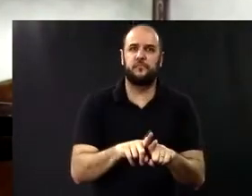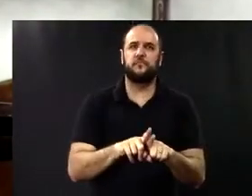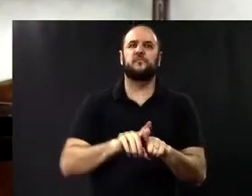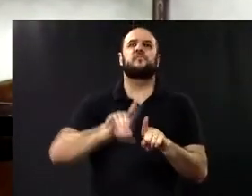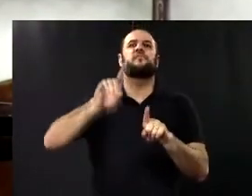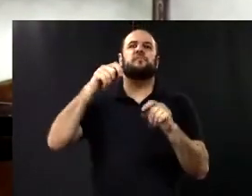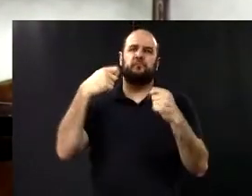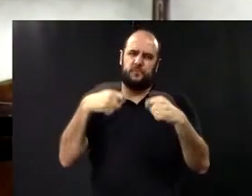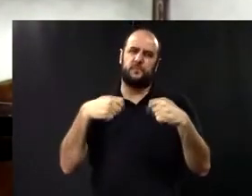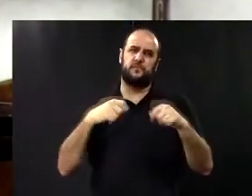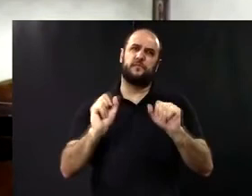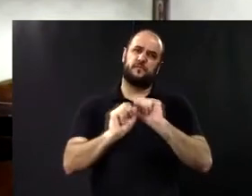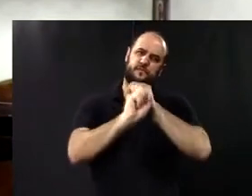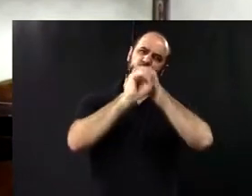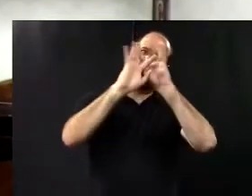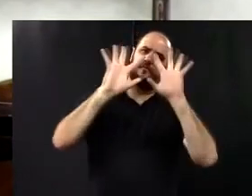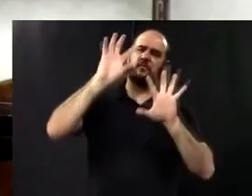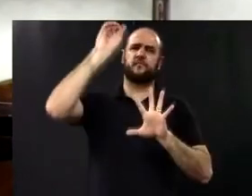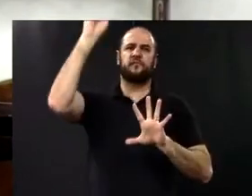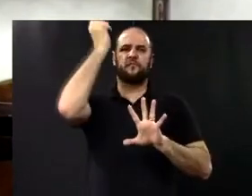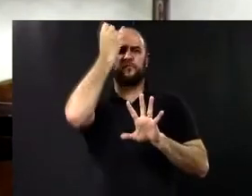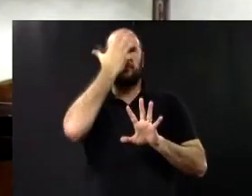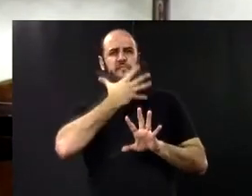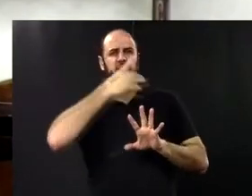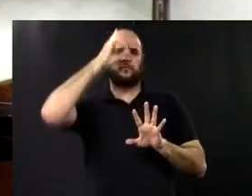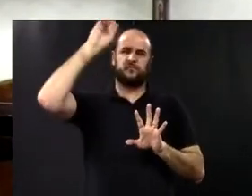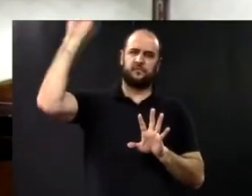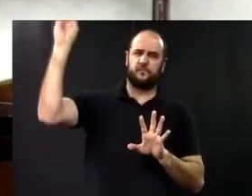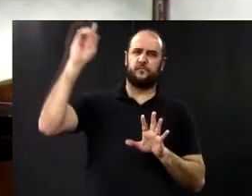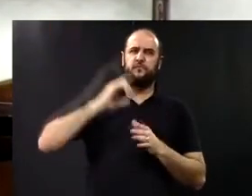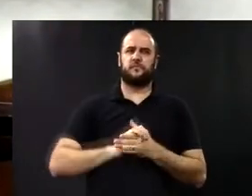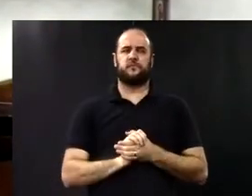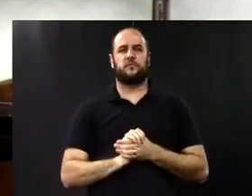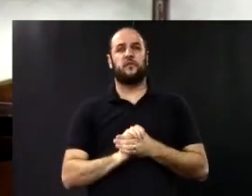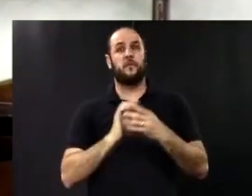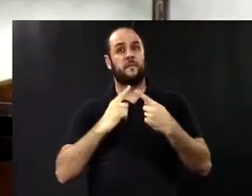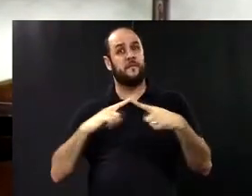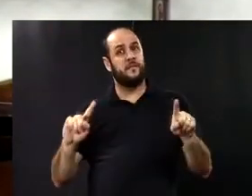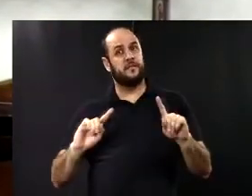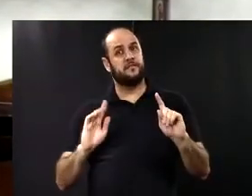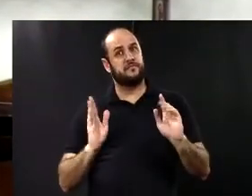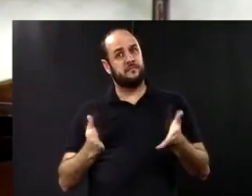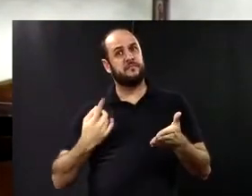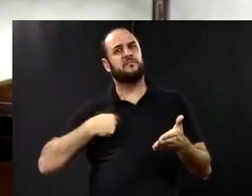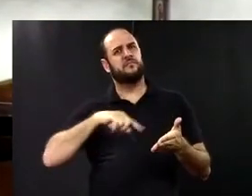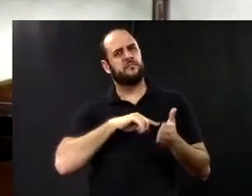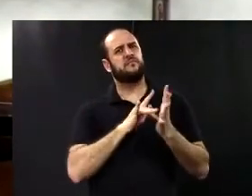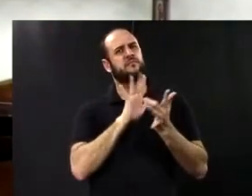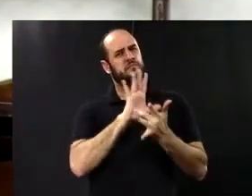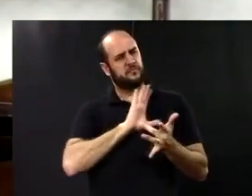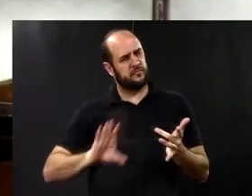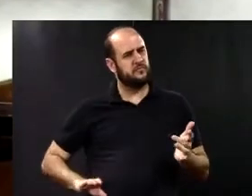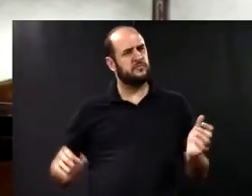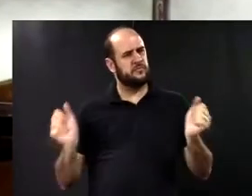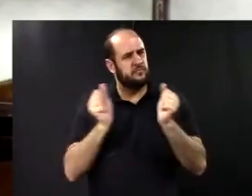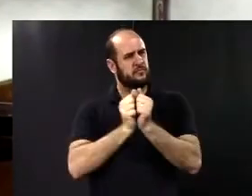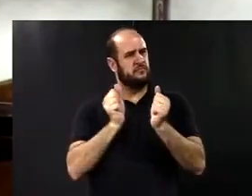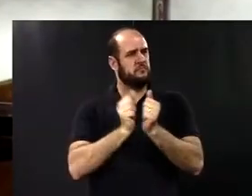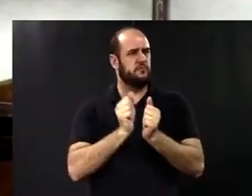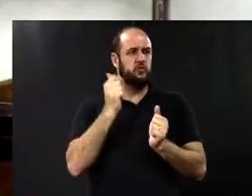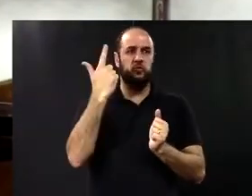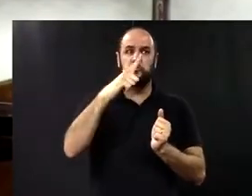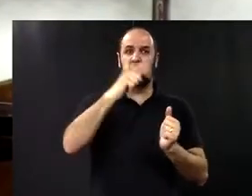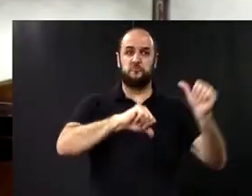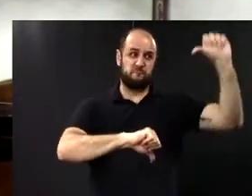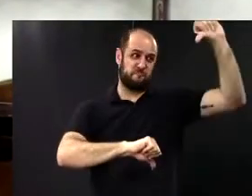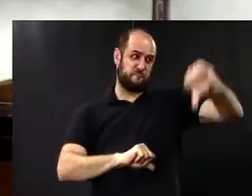carecem dessa glória de Deus, dessa graça de Deus. Mas agora que nós estamos em Cristo, não temos mais uma condenação